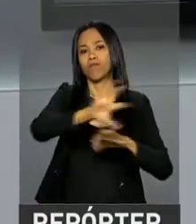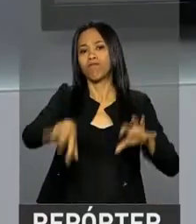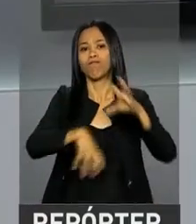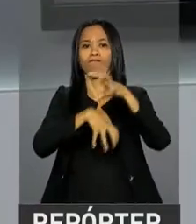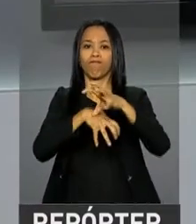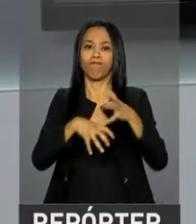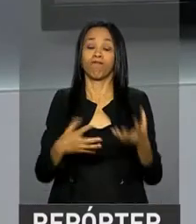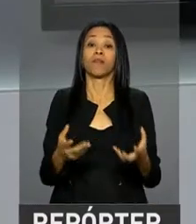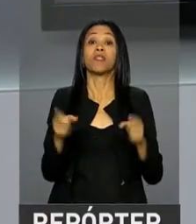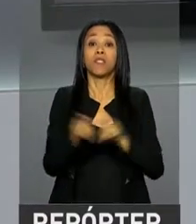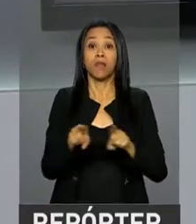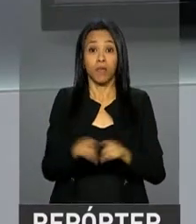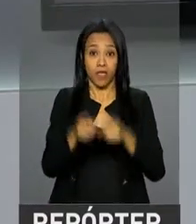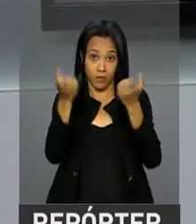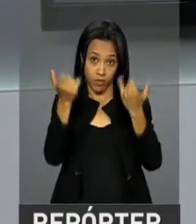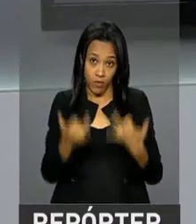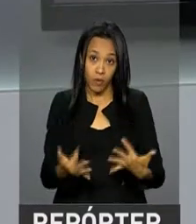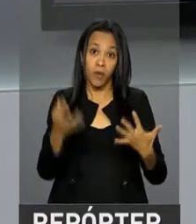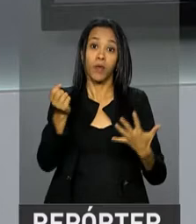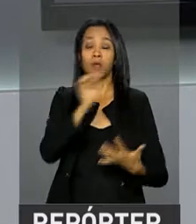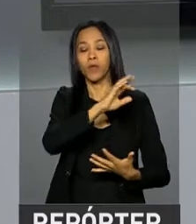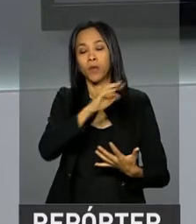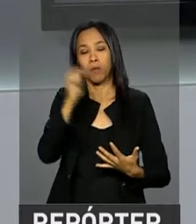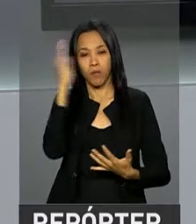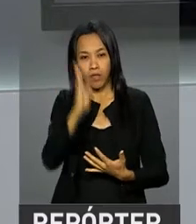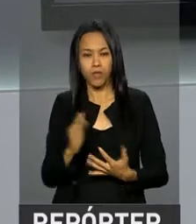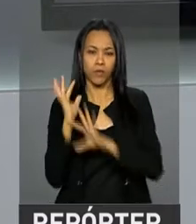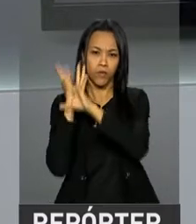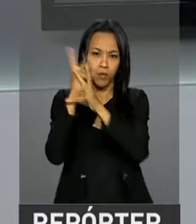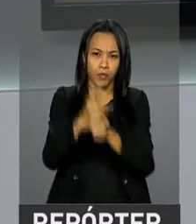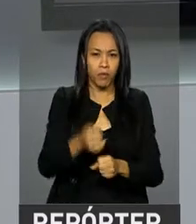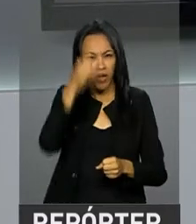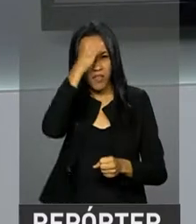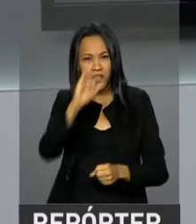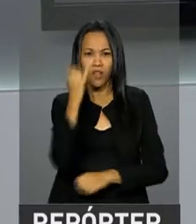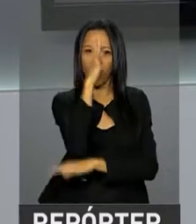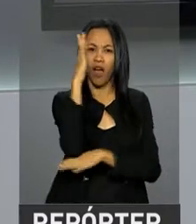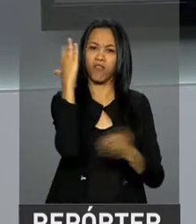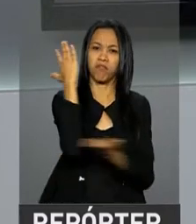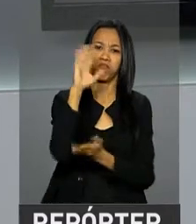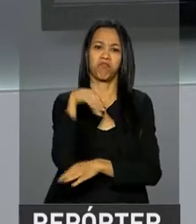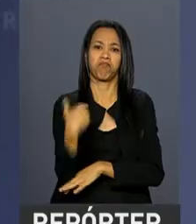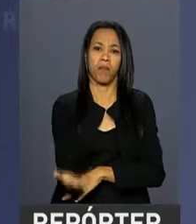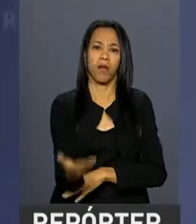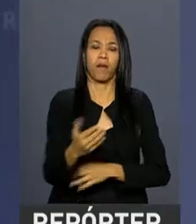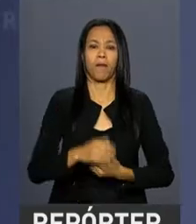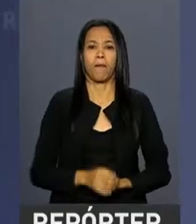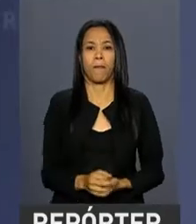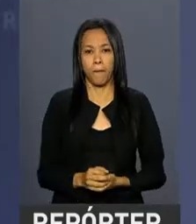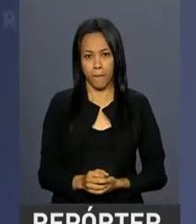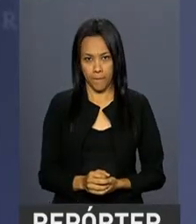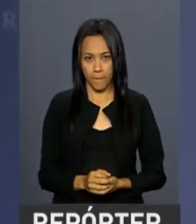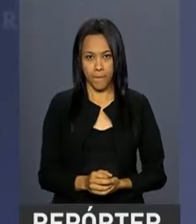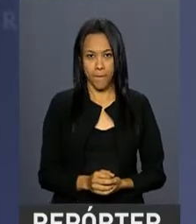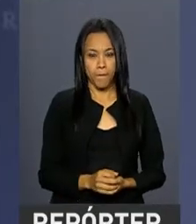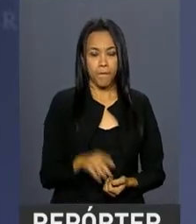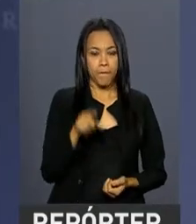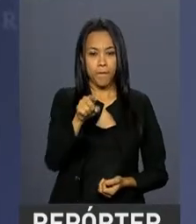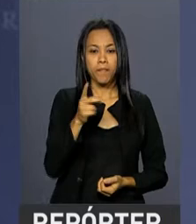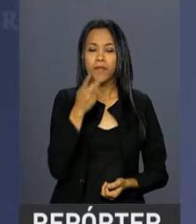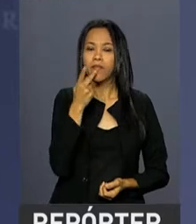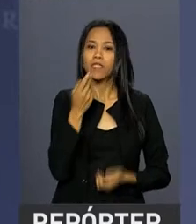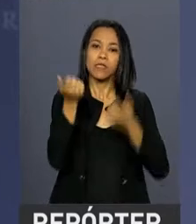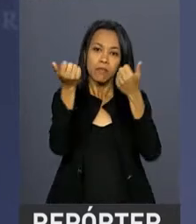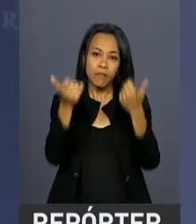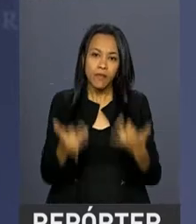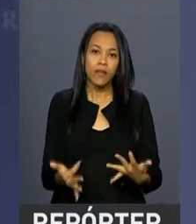Temer destacou o que o Brasil tem feito nos últimos tempos para evitar o desmatamento. O quanto o Brasil tem